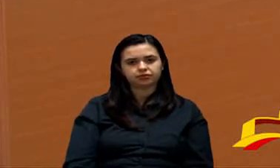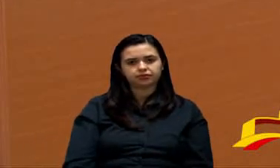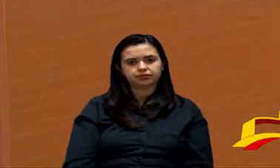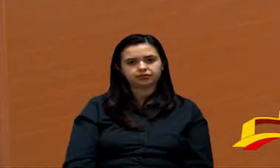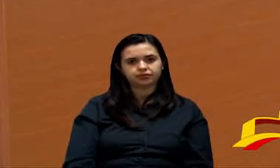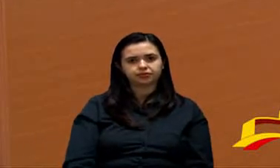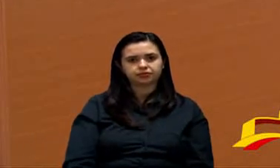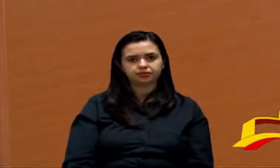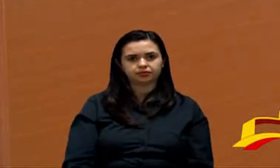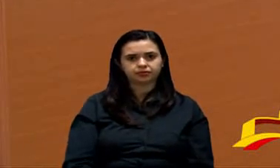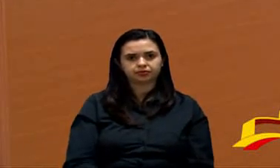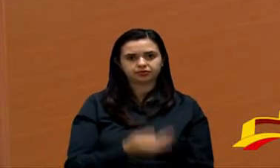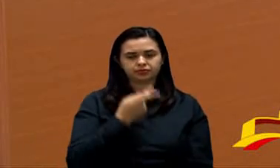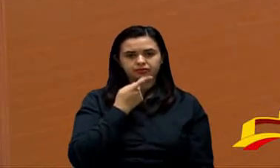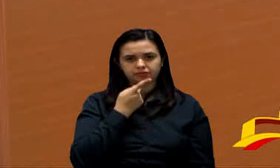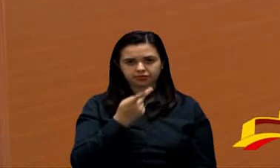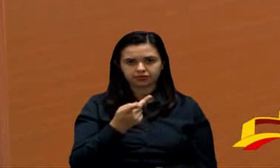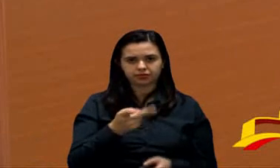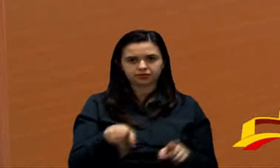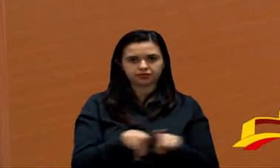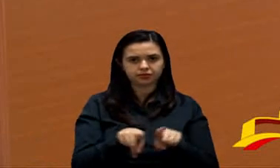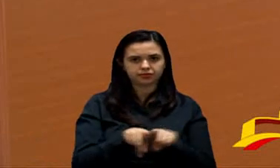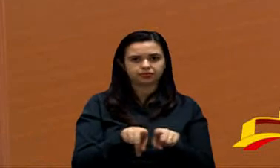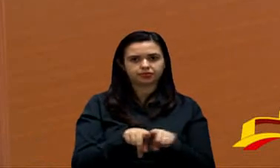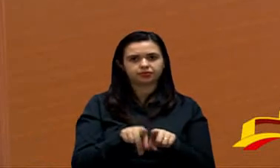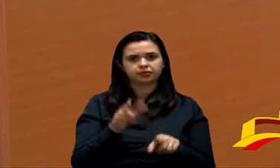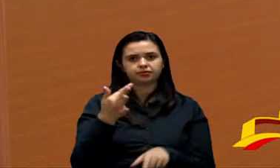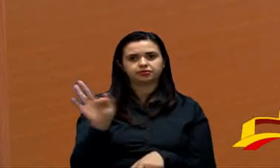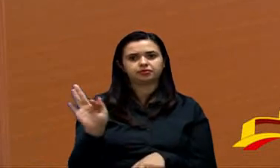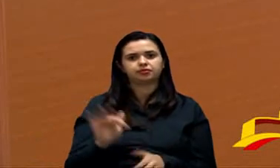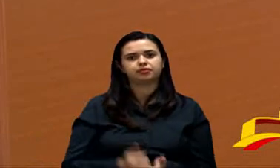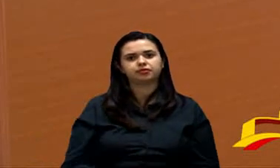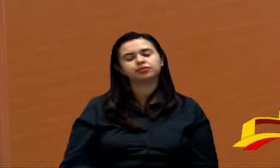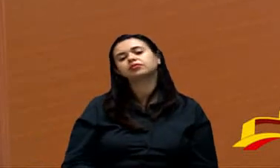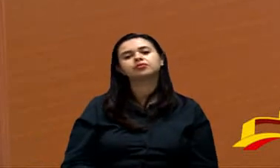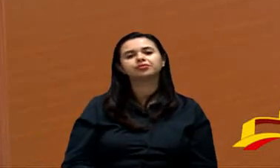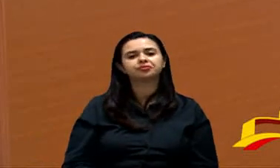Vai falar também? Opa, Francinha, vai lá hoje.